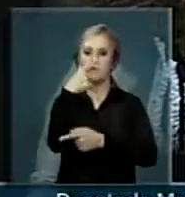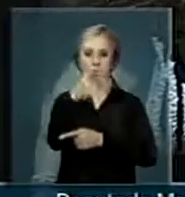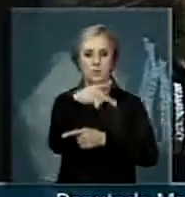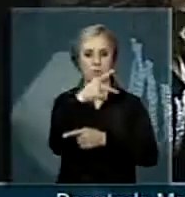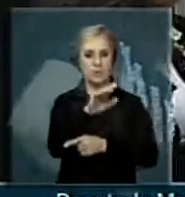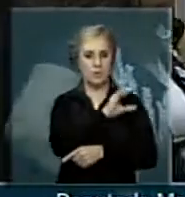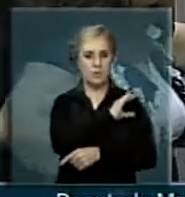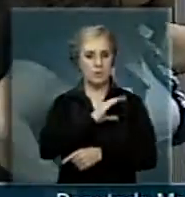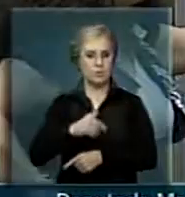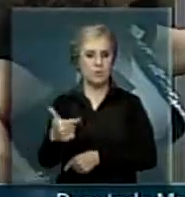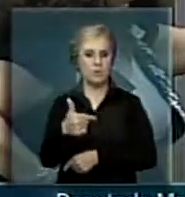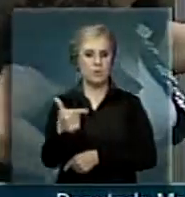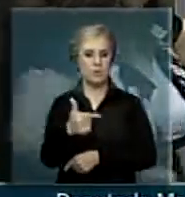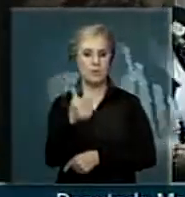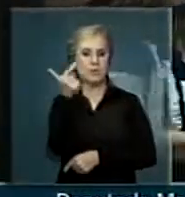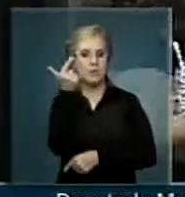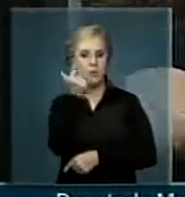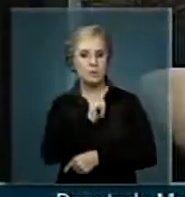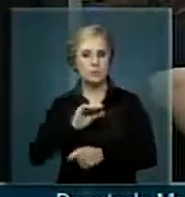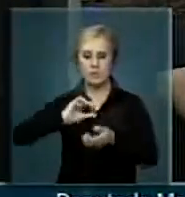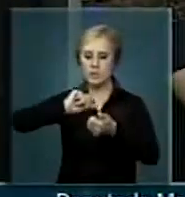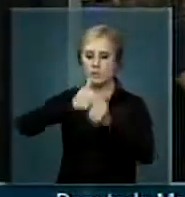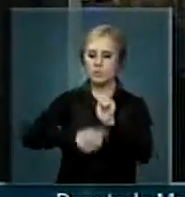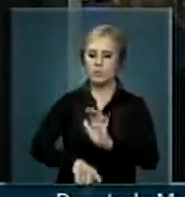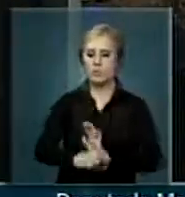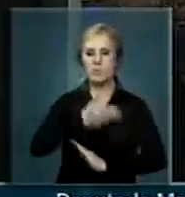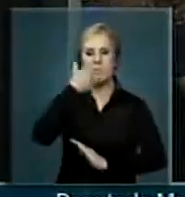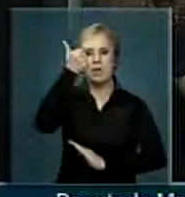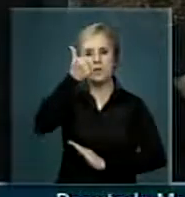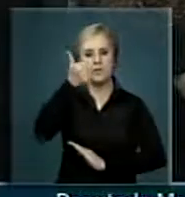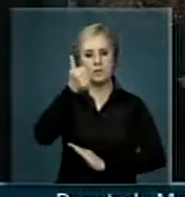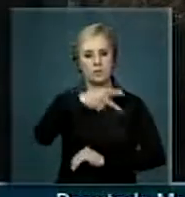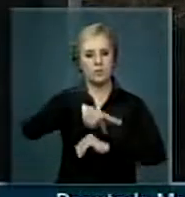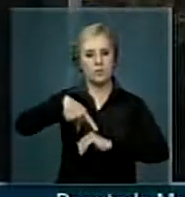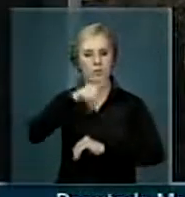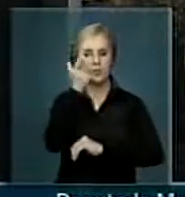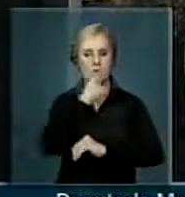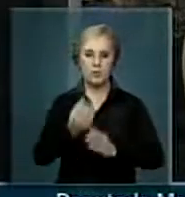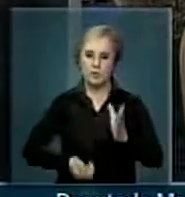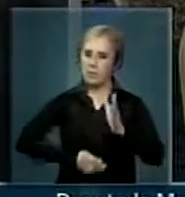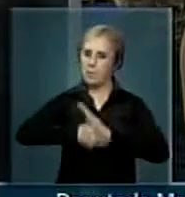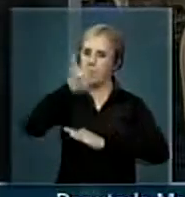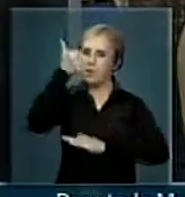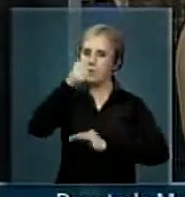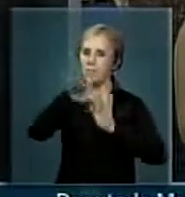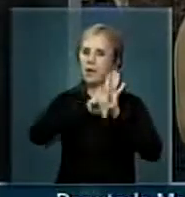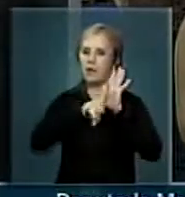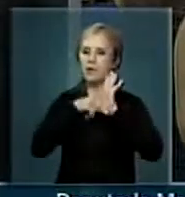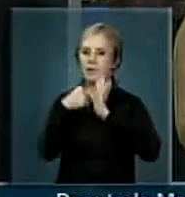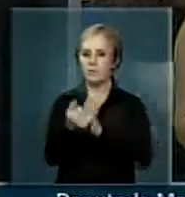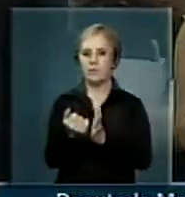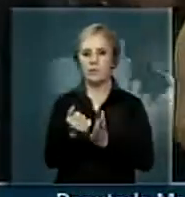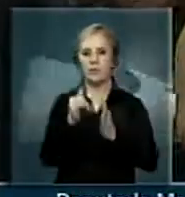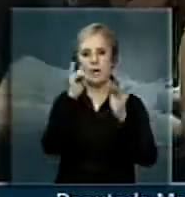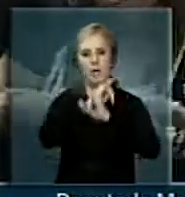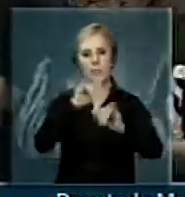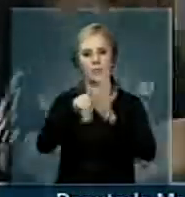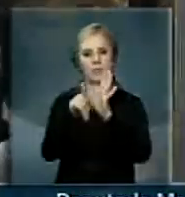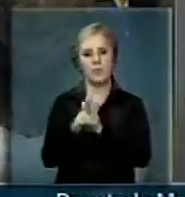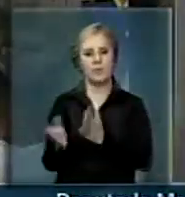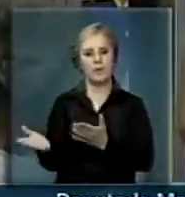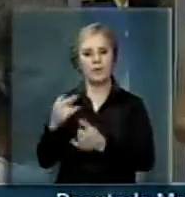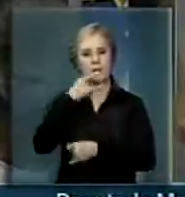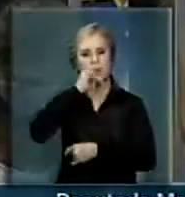sua subcomissão, aperfeiçoando e garantindo que o nosso país avance na legislação com relação às propagandas